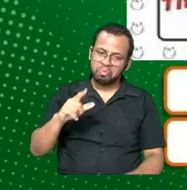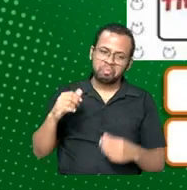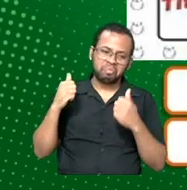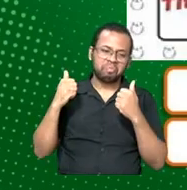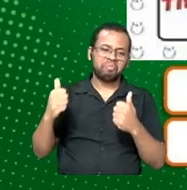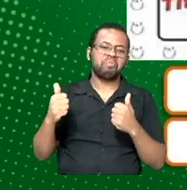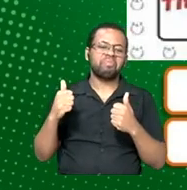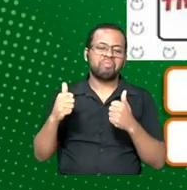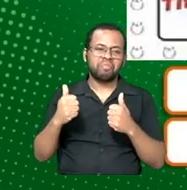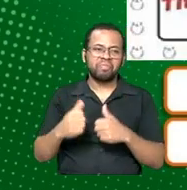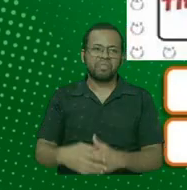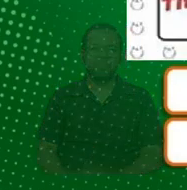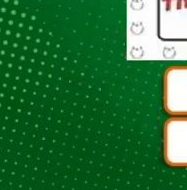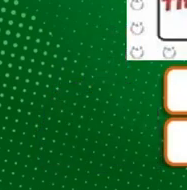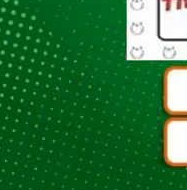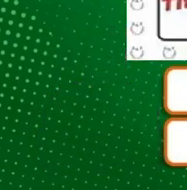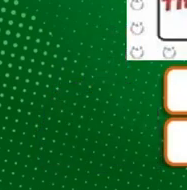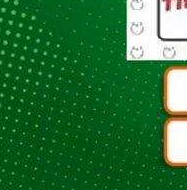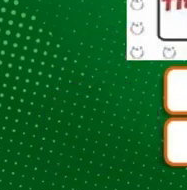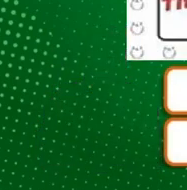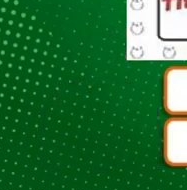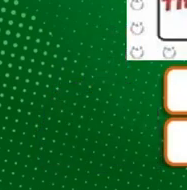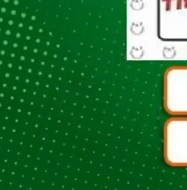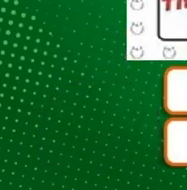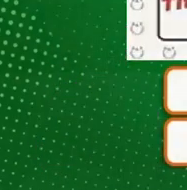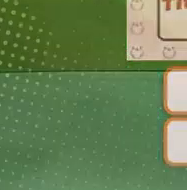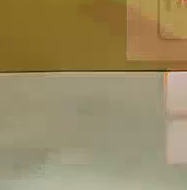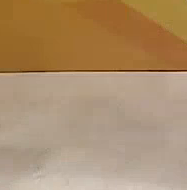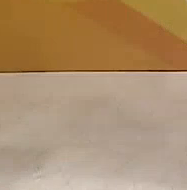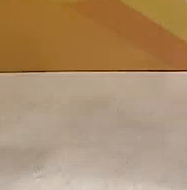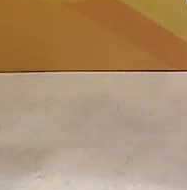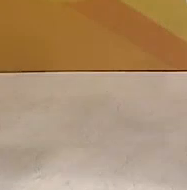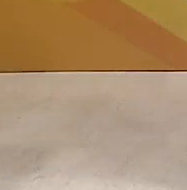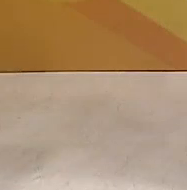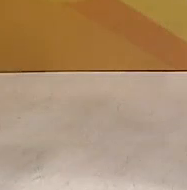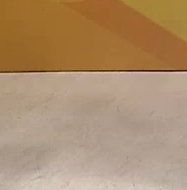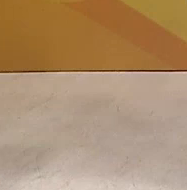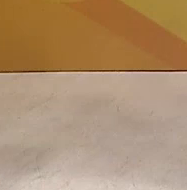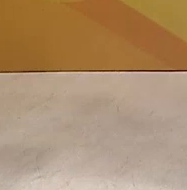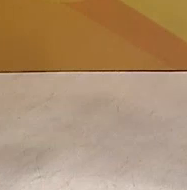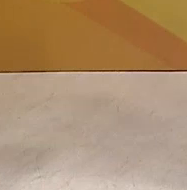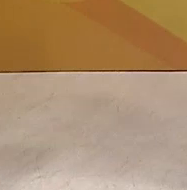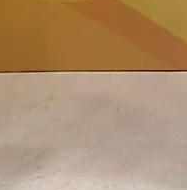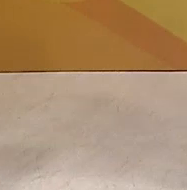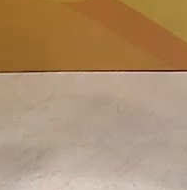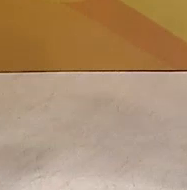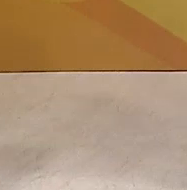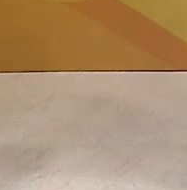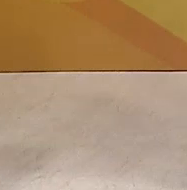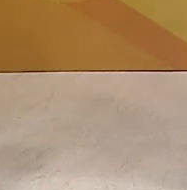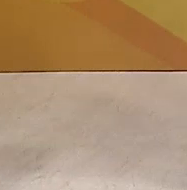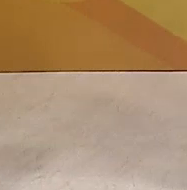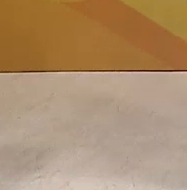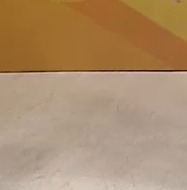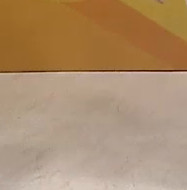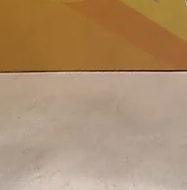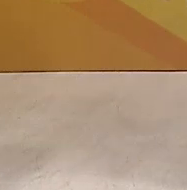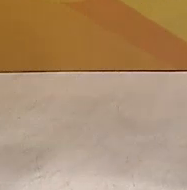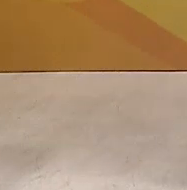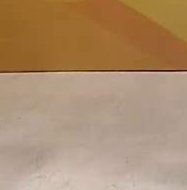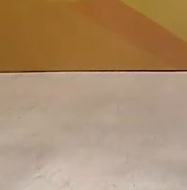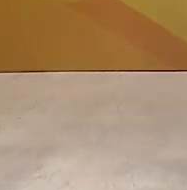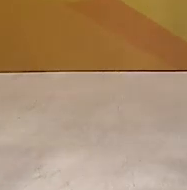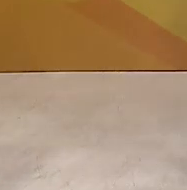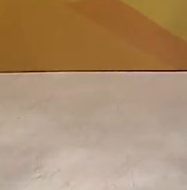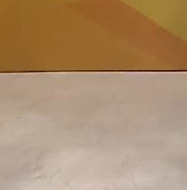Rosana Olha o telefone para adquirir e agora ganhou um outro telefone Espera